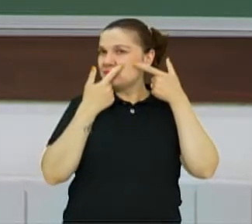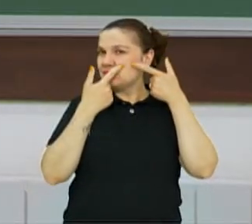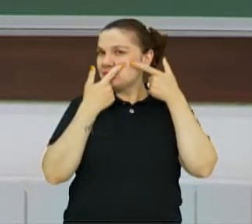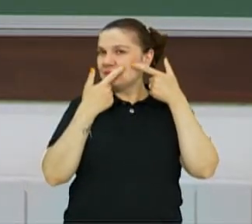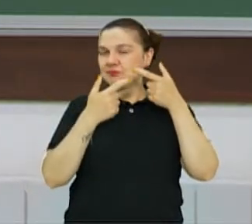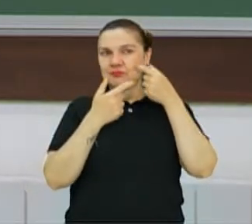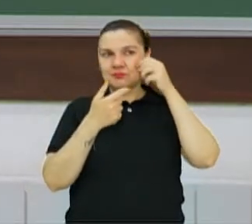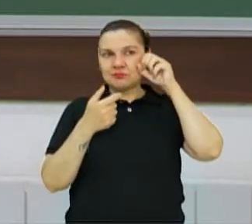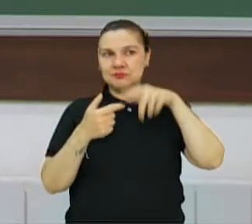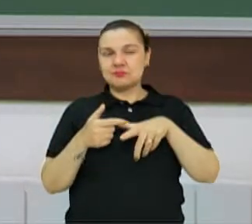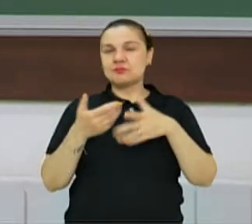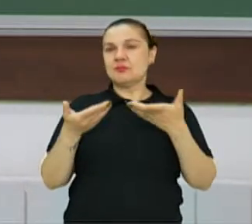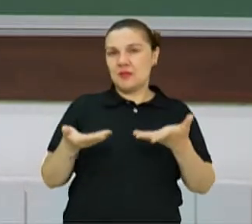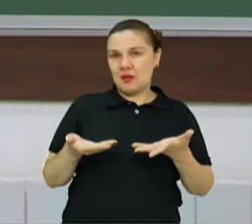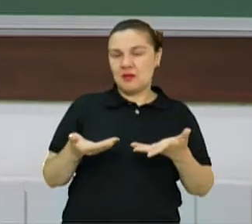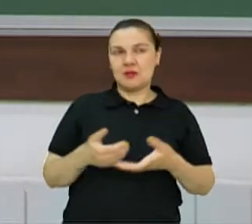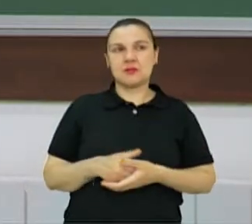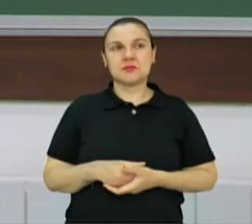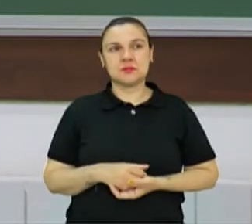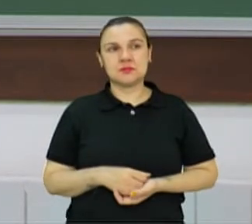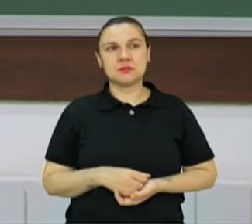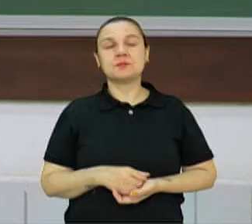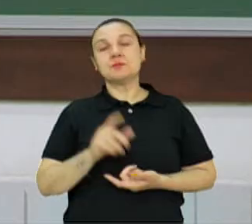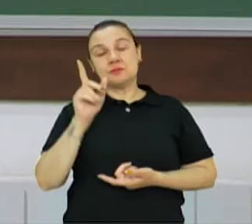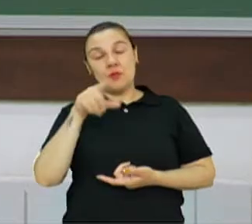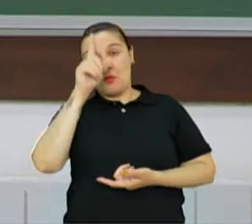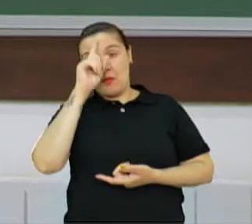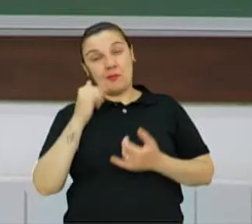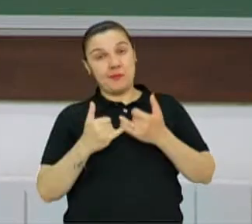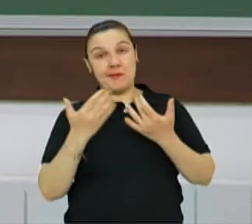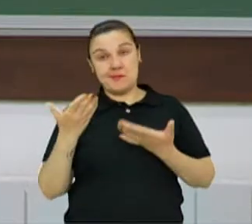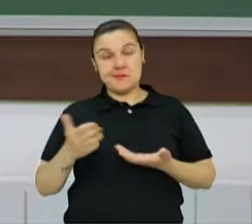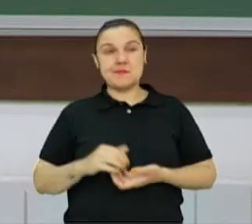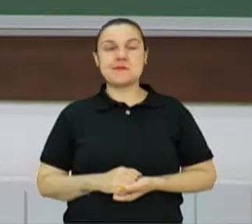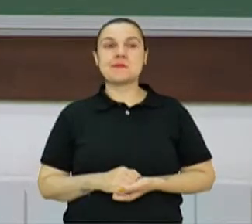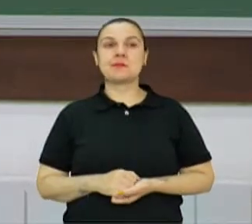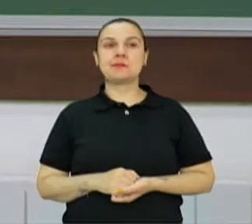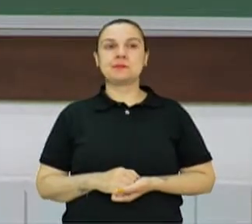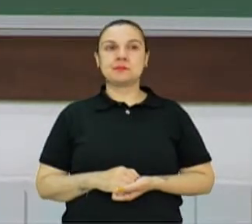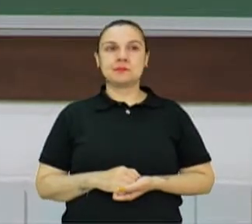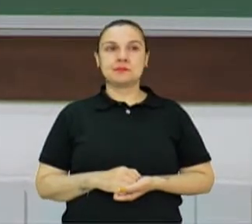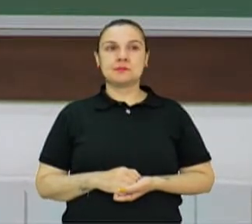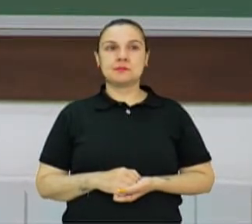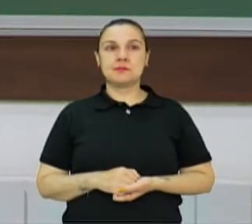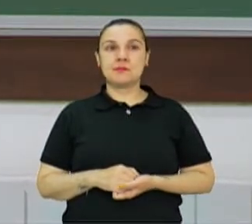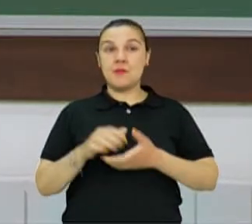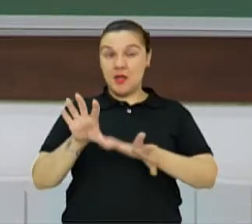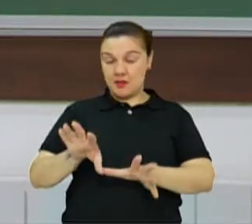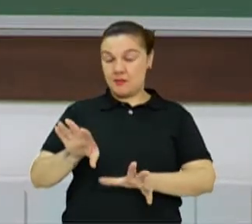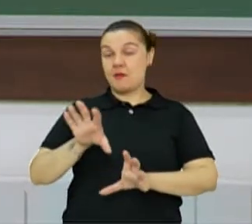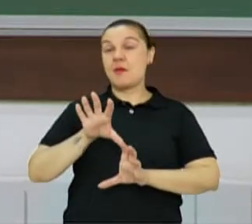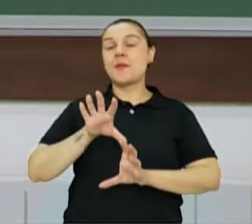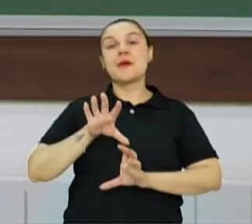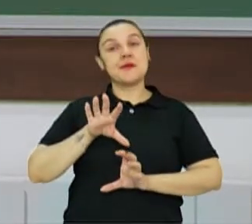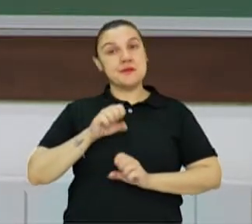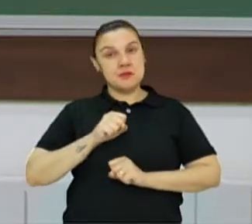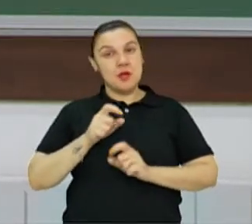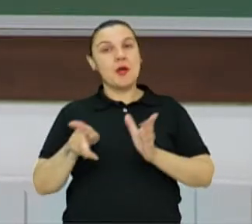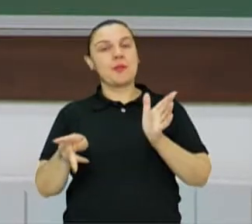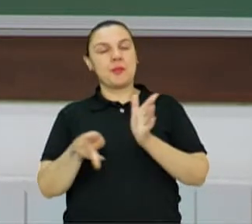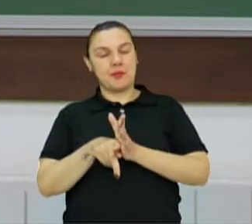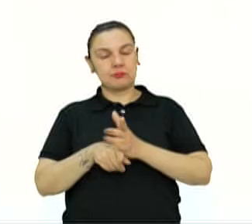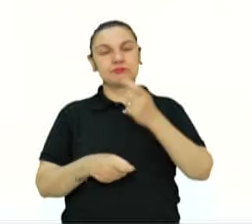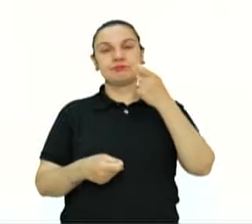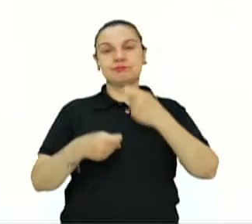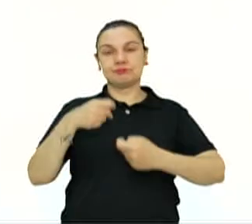Aquela amarelinho, né, que sai quando a gente tem uma infecção mesmo. A transmissão, como eu falei, também pode ser,